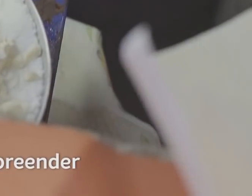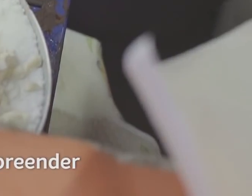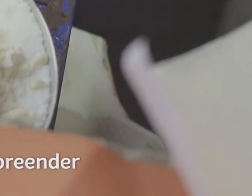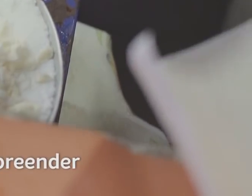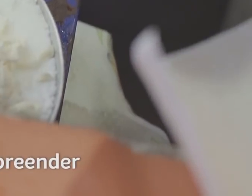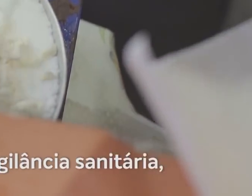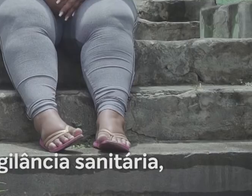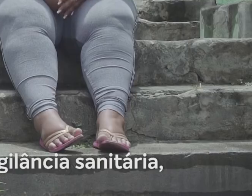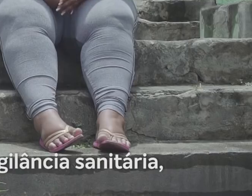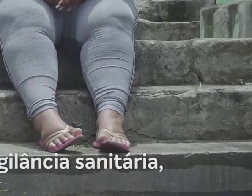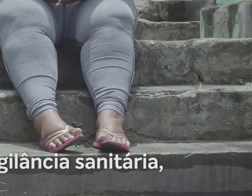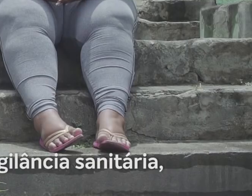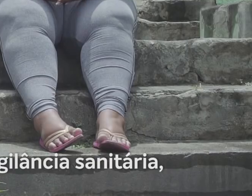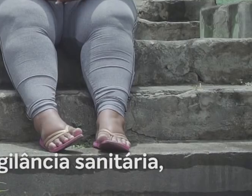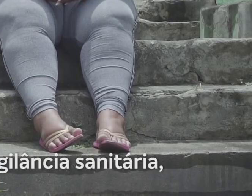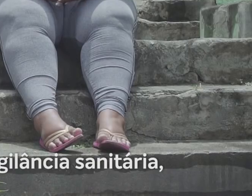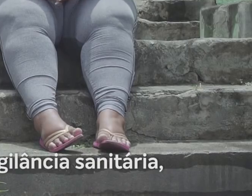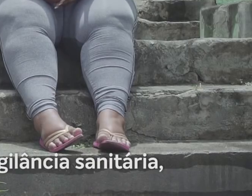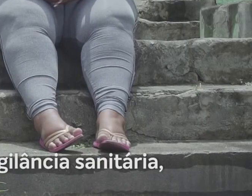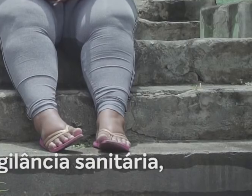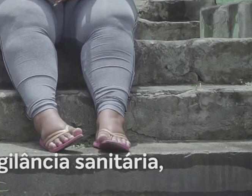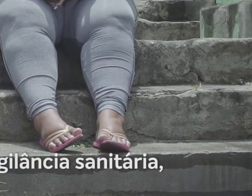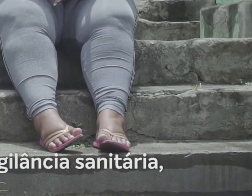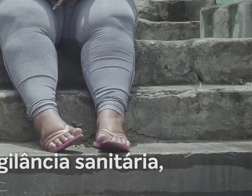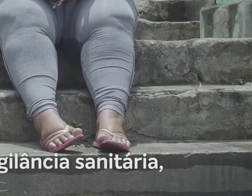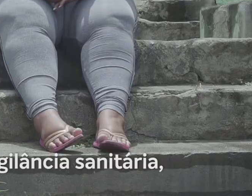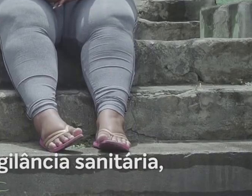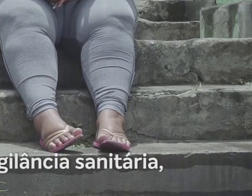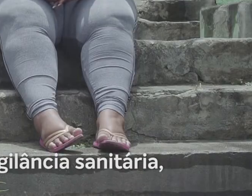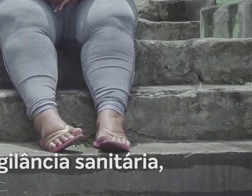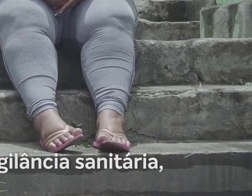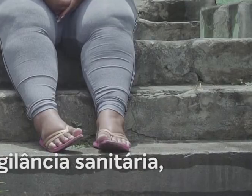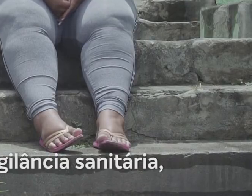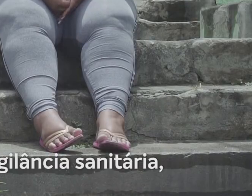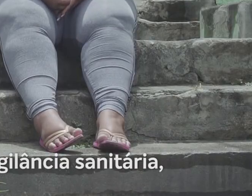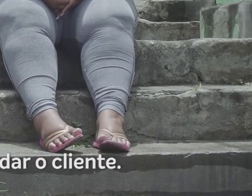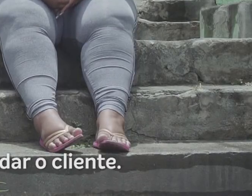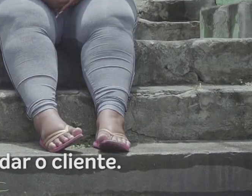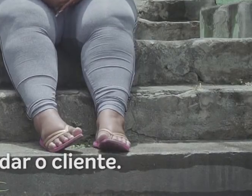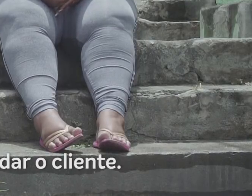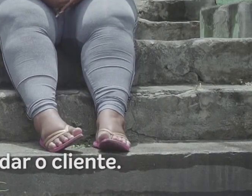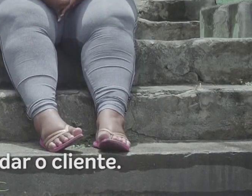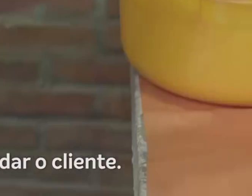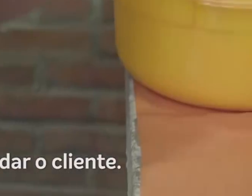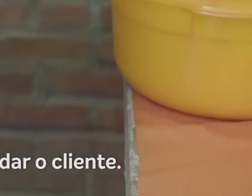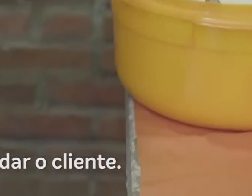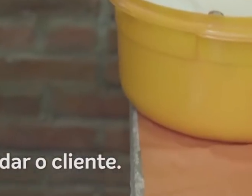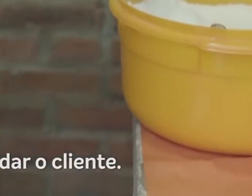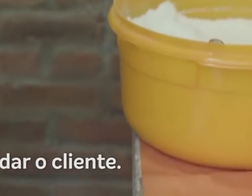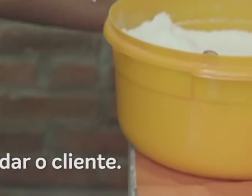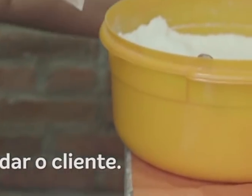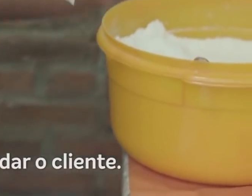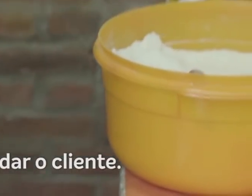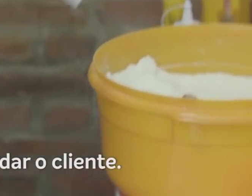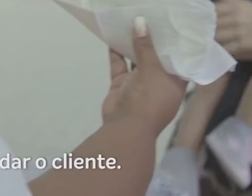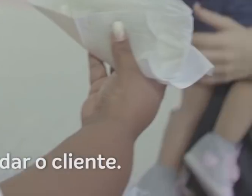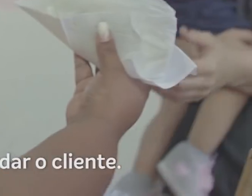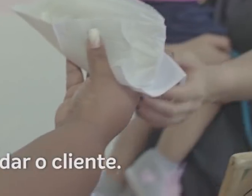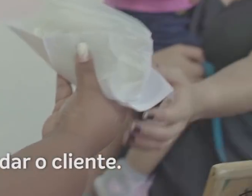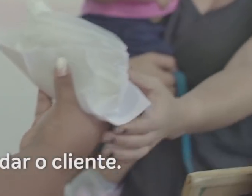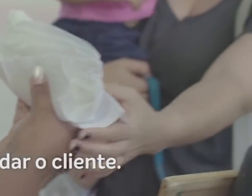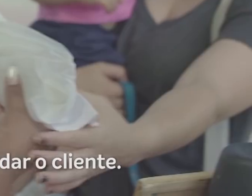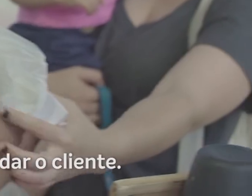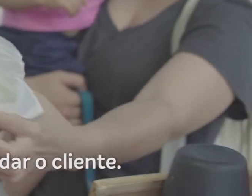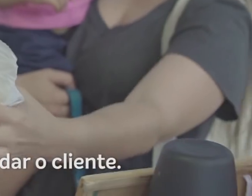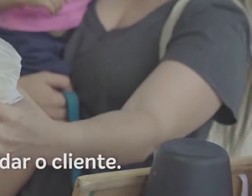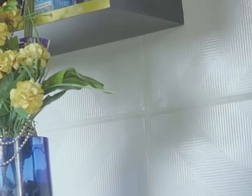como empreender. E passamos todos pela capacitação de vigilância sanitária, como manusear os alimentos e